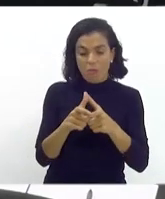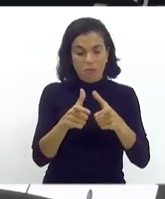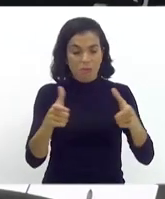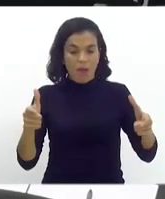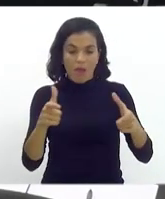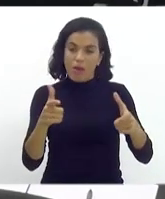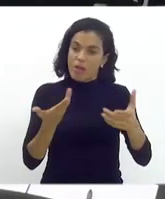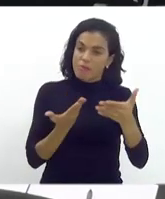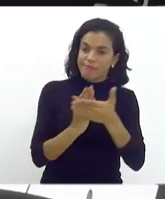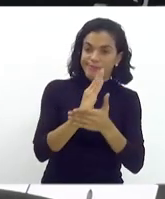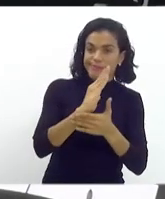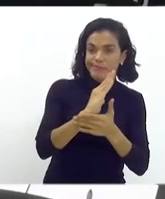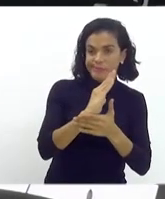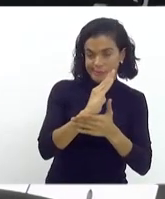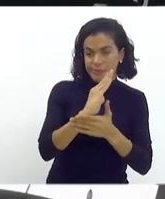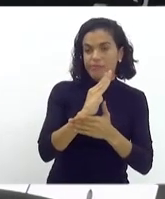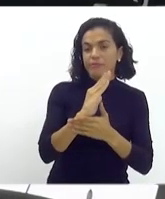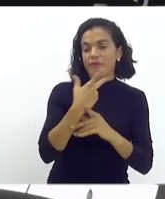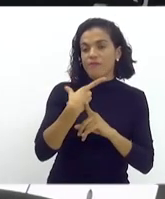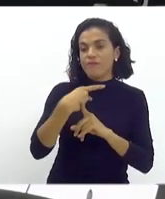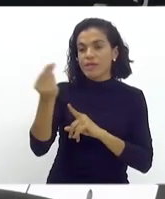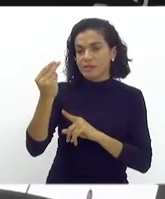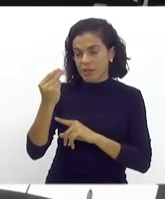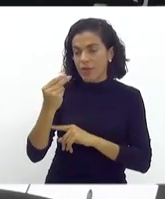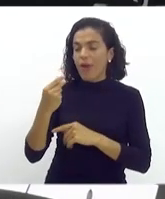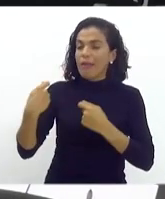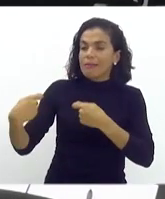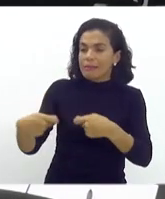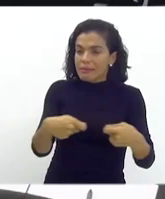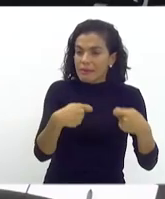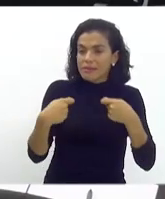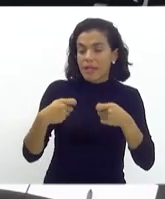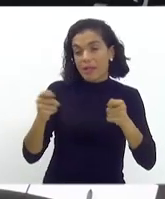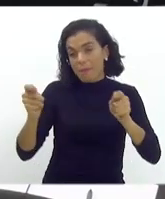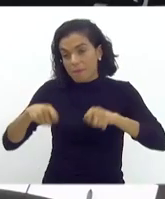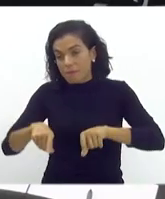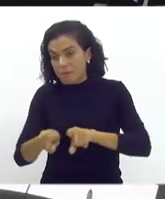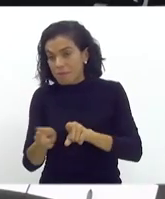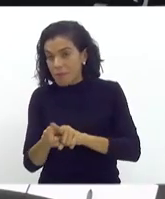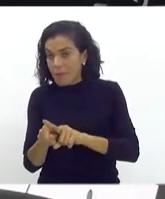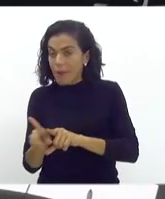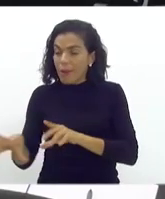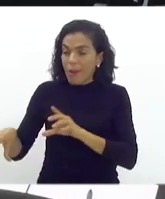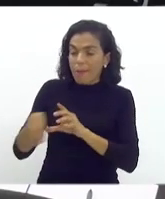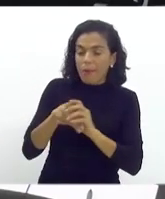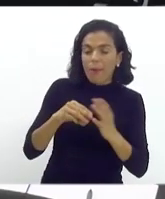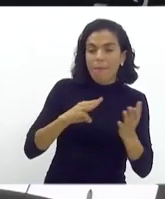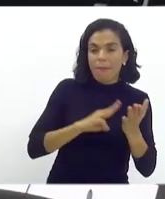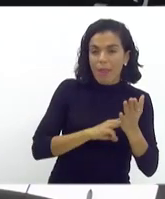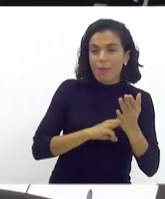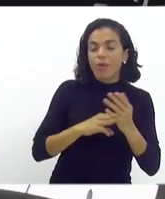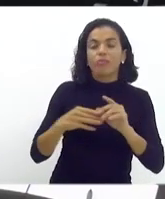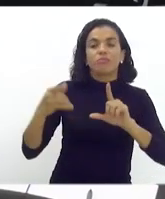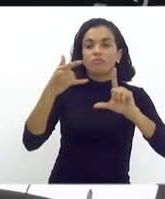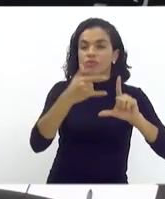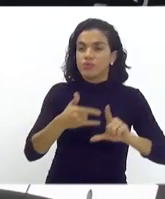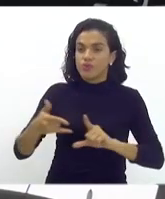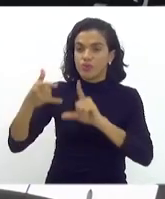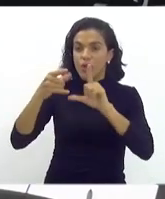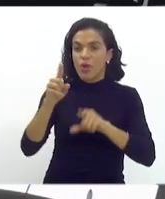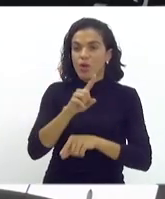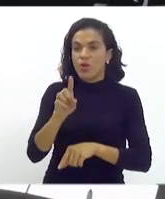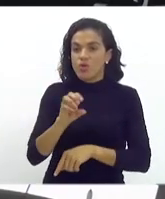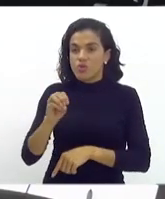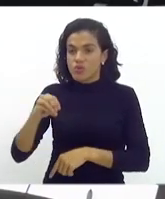foi acolhida a necessidade a possibilidade de integrar algum membro é a plataforma azul